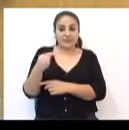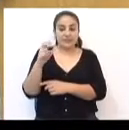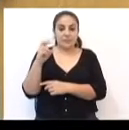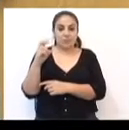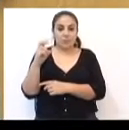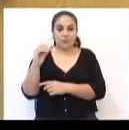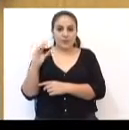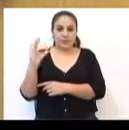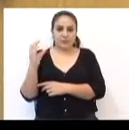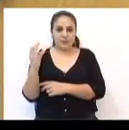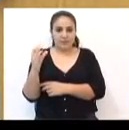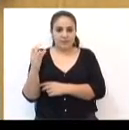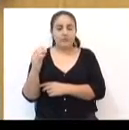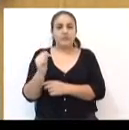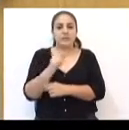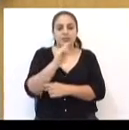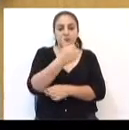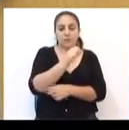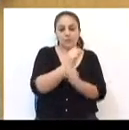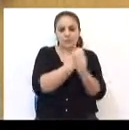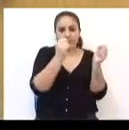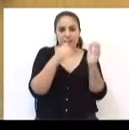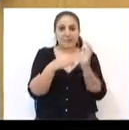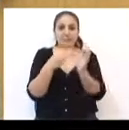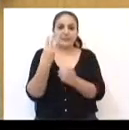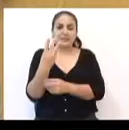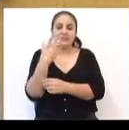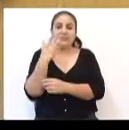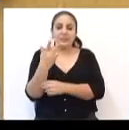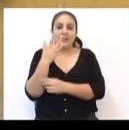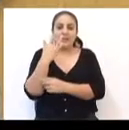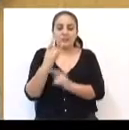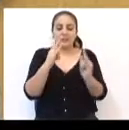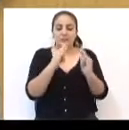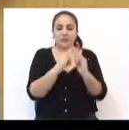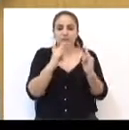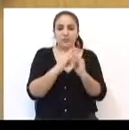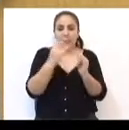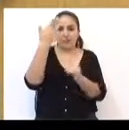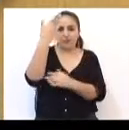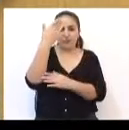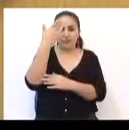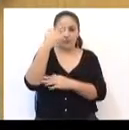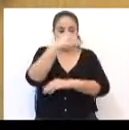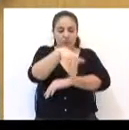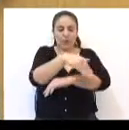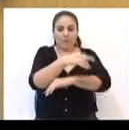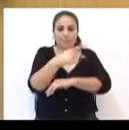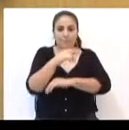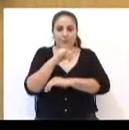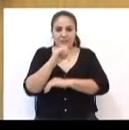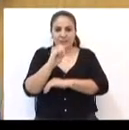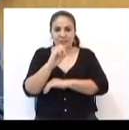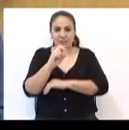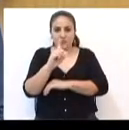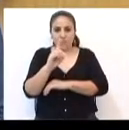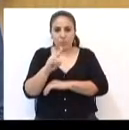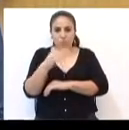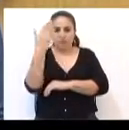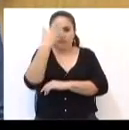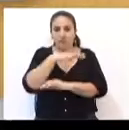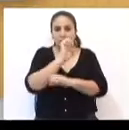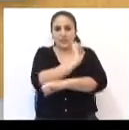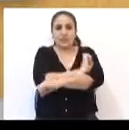7,50, das 11 horas da manhã às 3 horas da tarde, na instituição que fica na Rua Paissandu, em frente ao